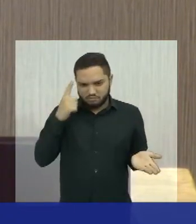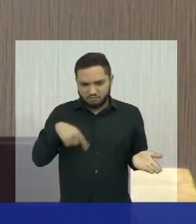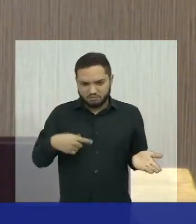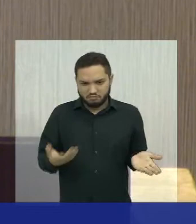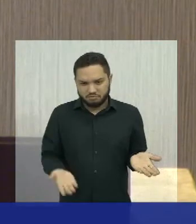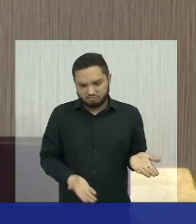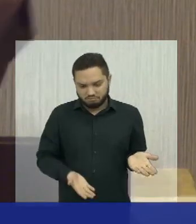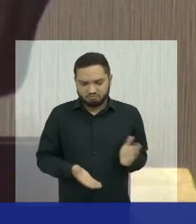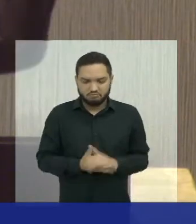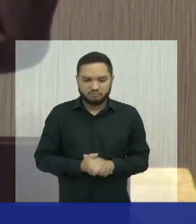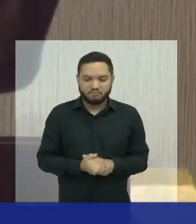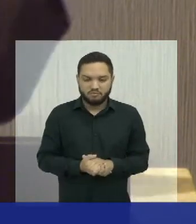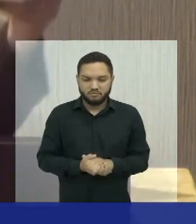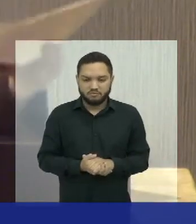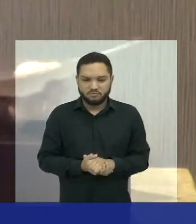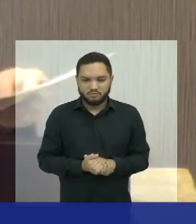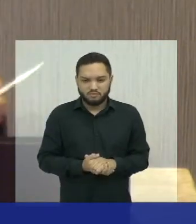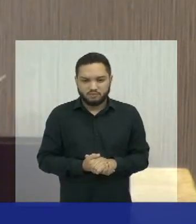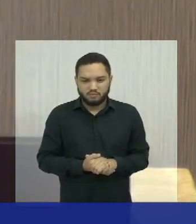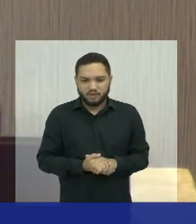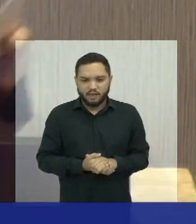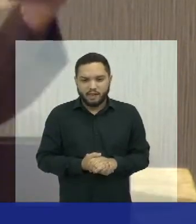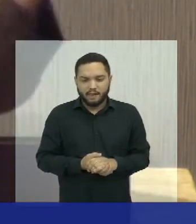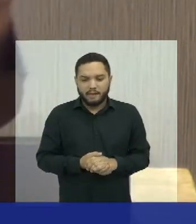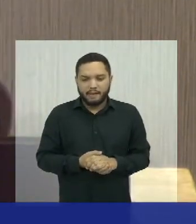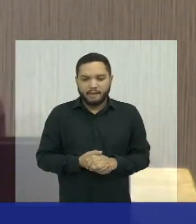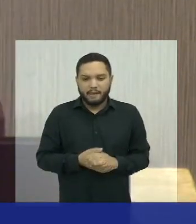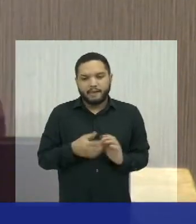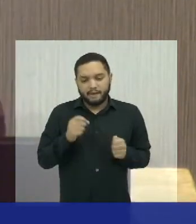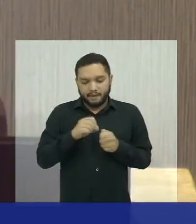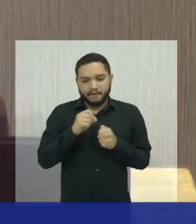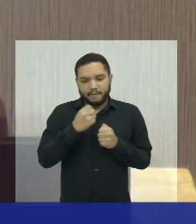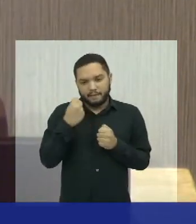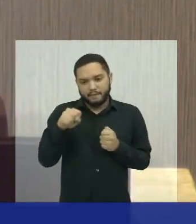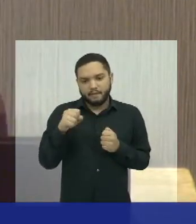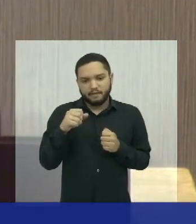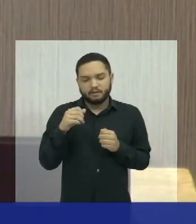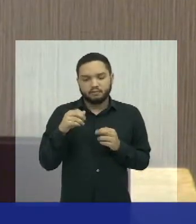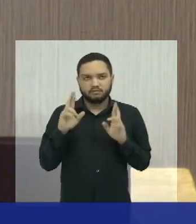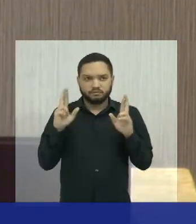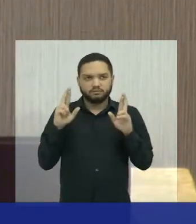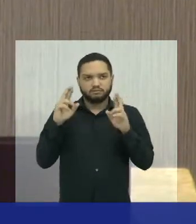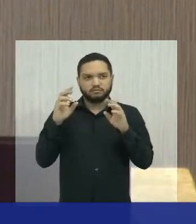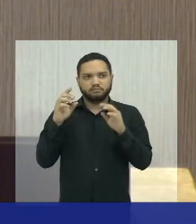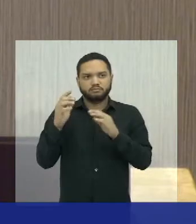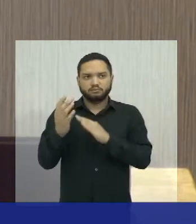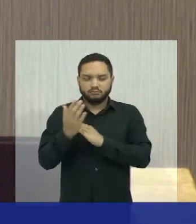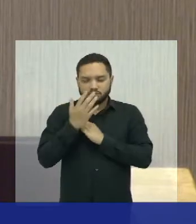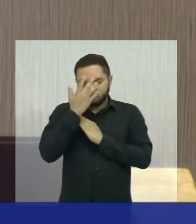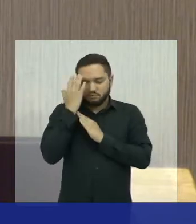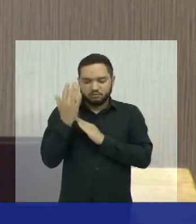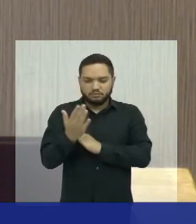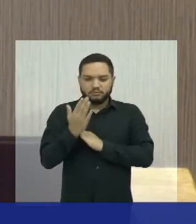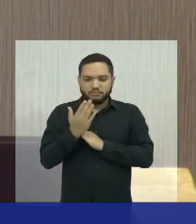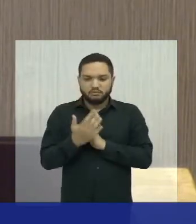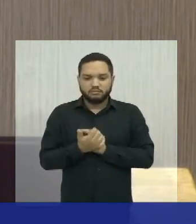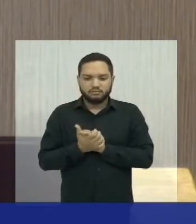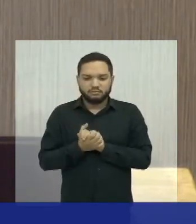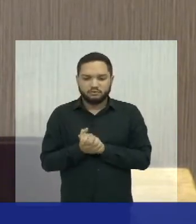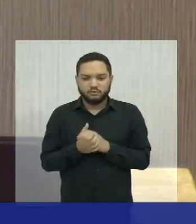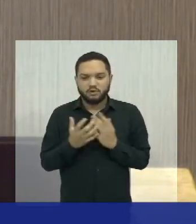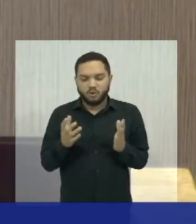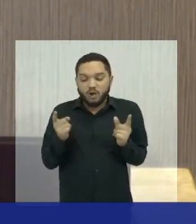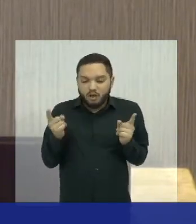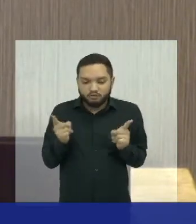Então, está aqui. Eu fiz a defesa, tomara que o pessoal me escute. A outra coisa, eu estou tentando ser